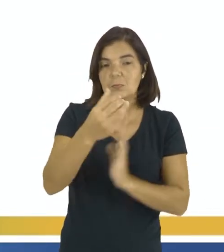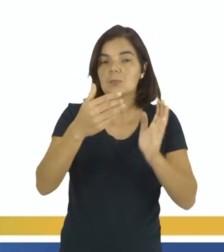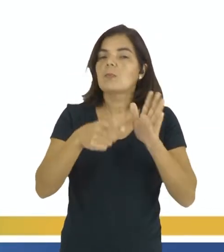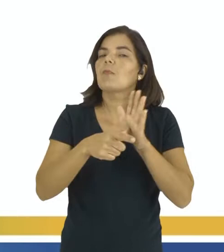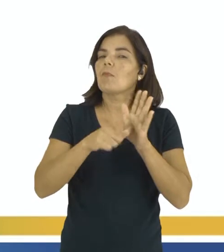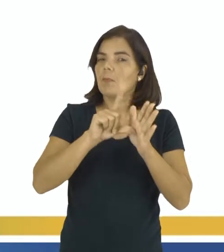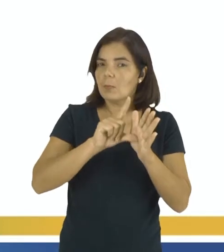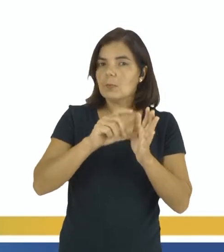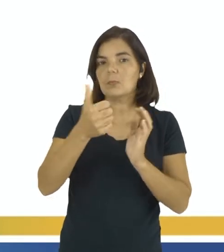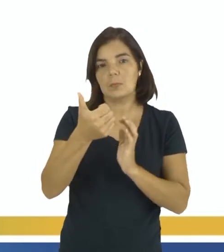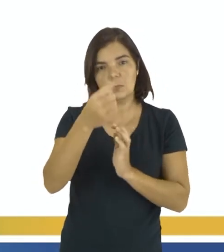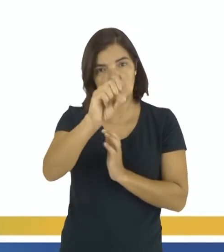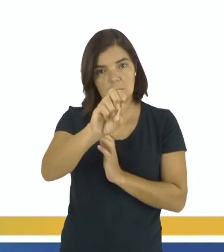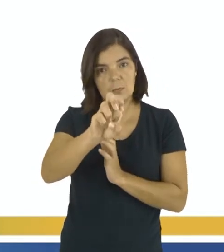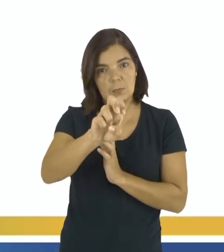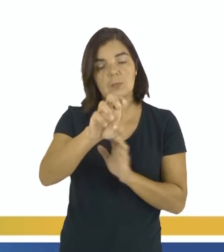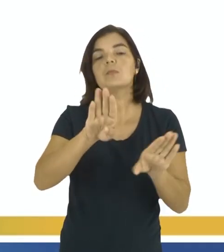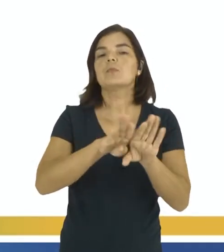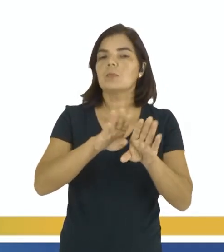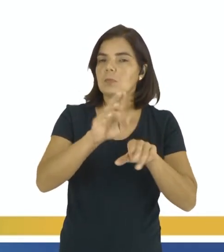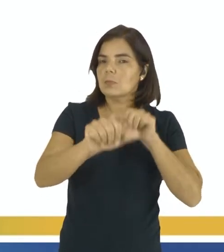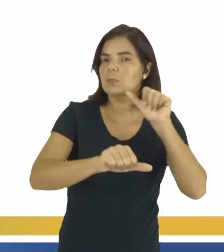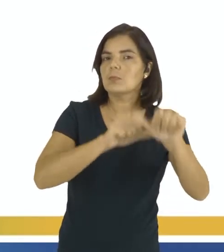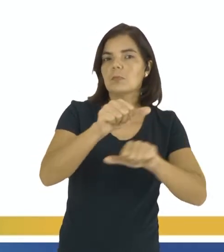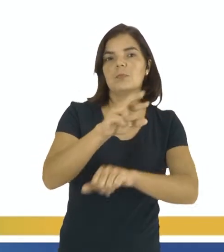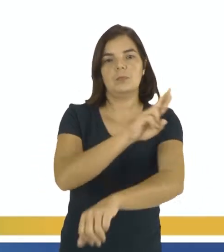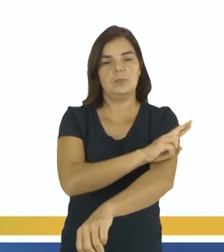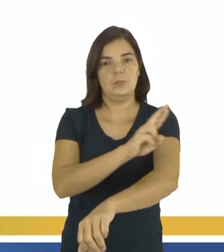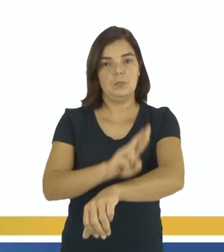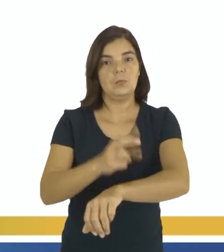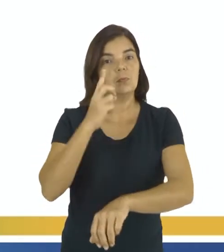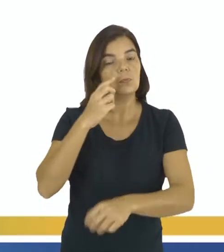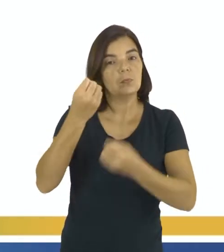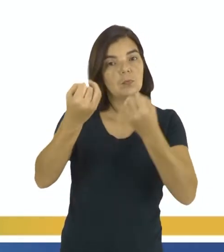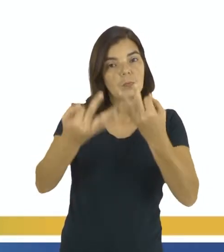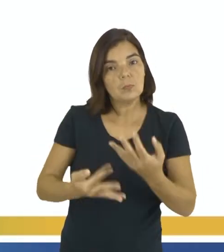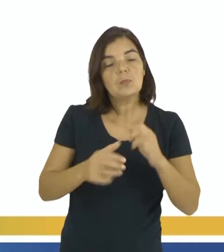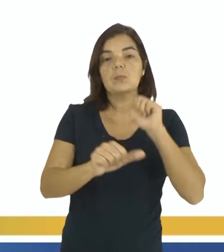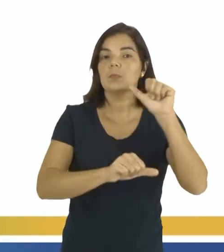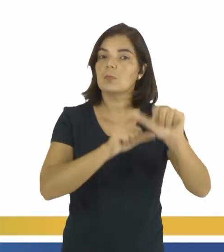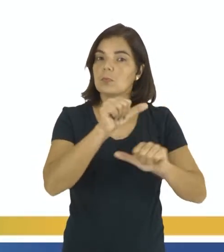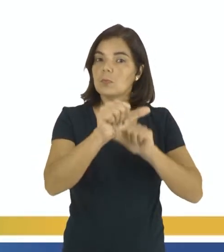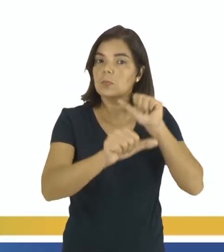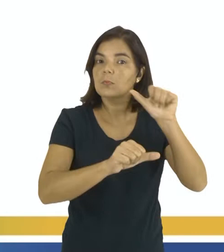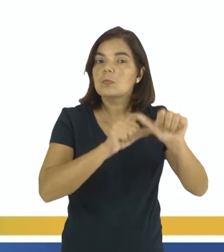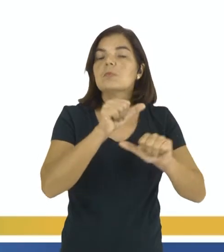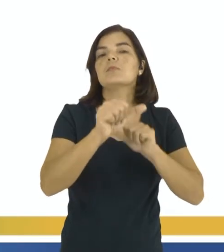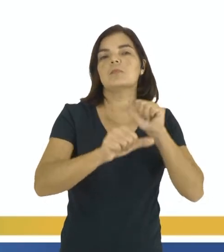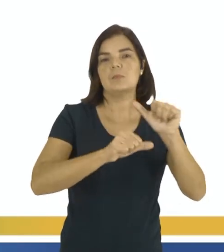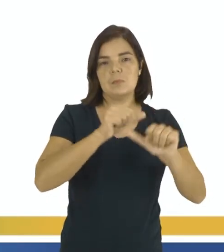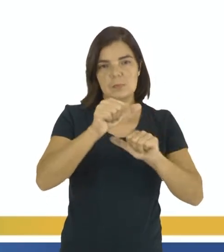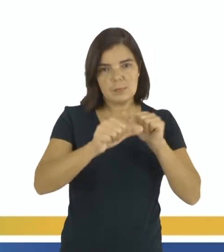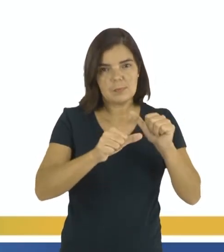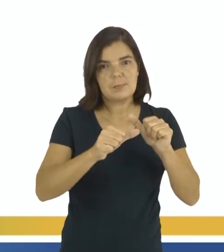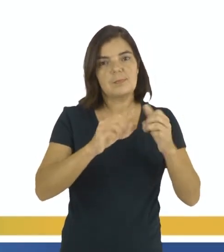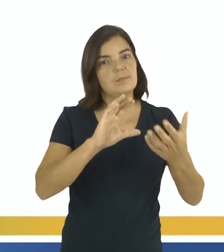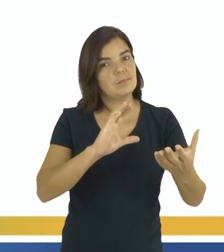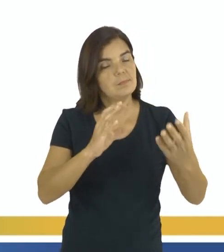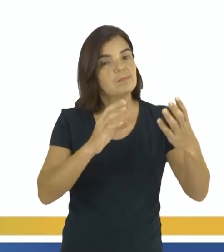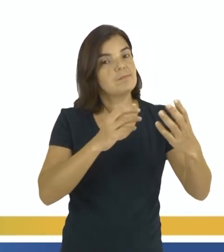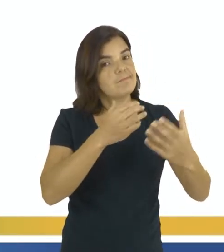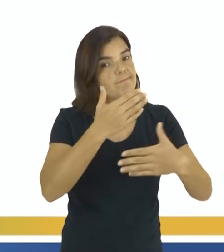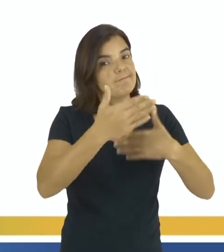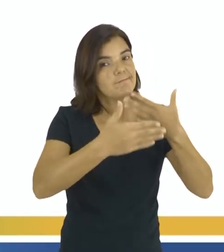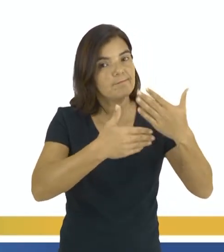nós vamos ter esses movimentos, essas reformas religiosas. E quando eu digo reforma, que vão passar por transformações no